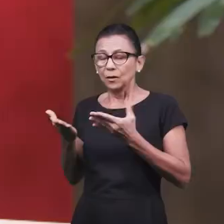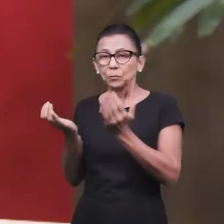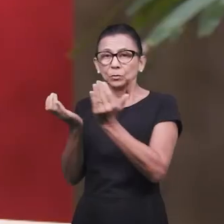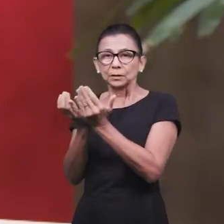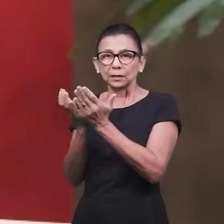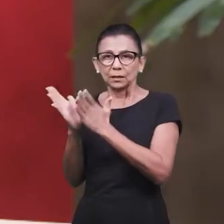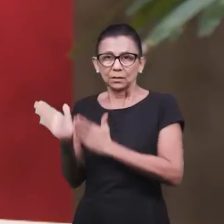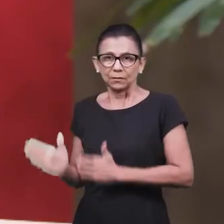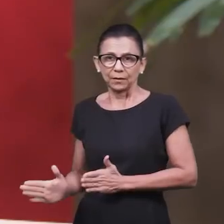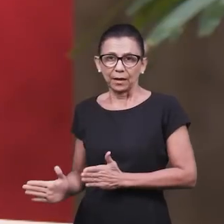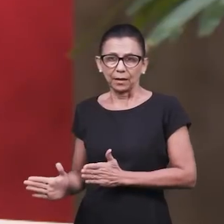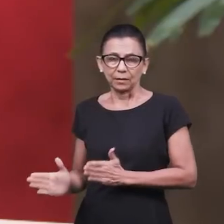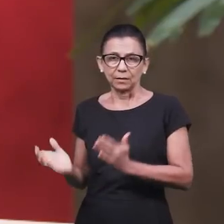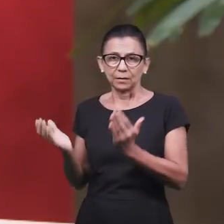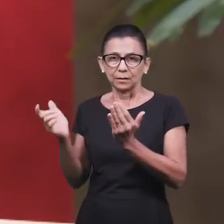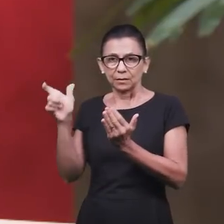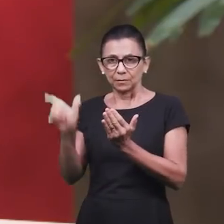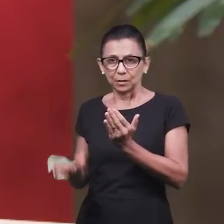Então hoje,